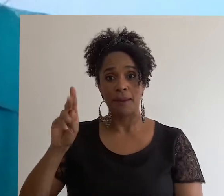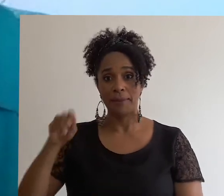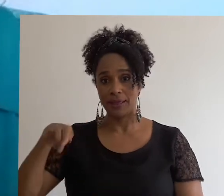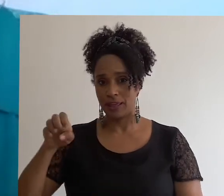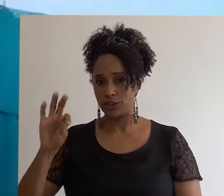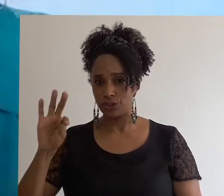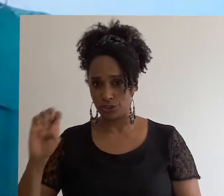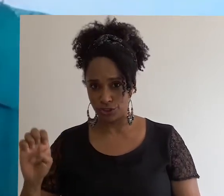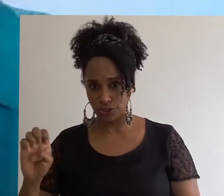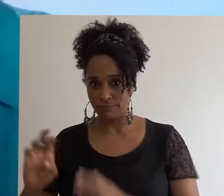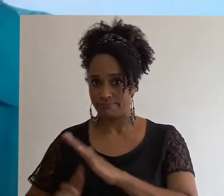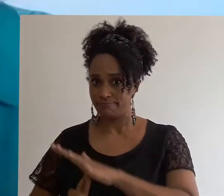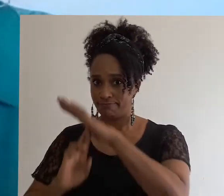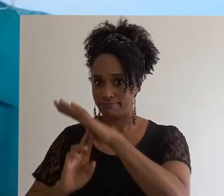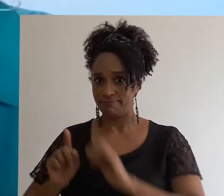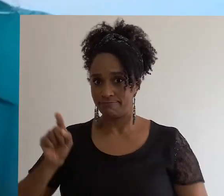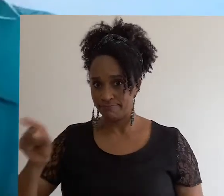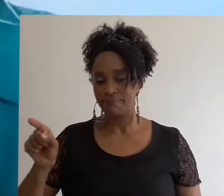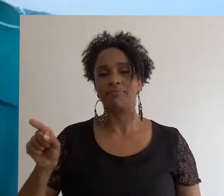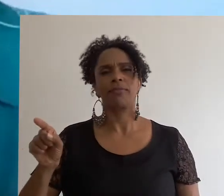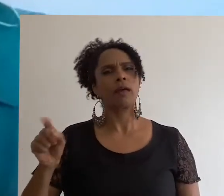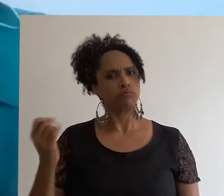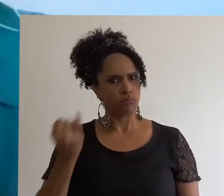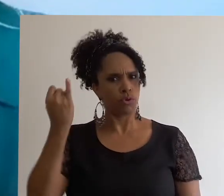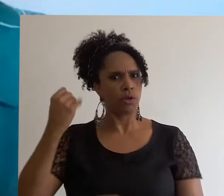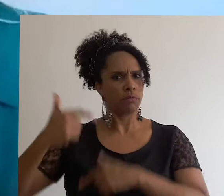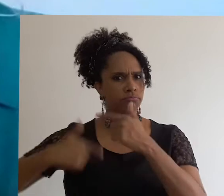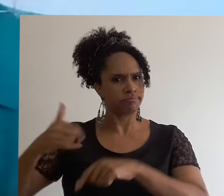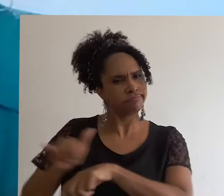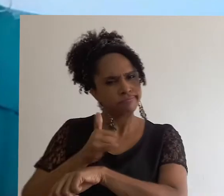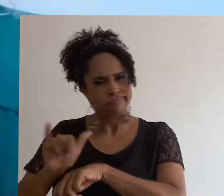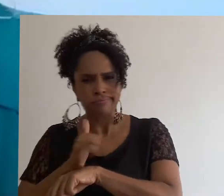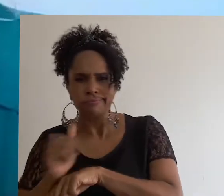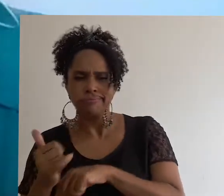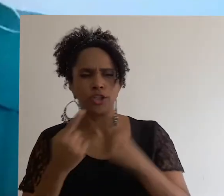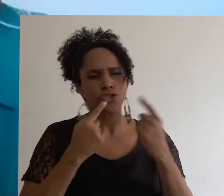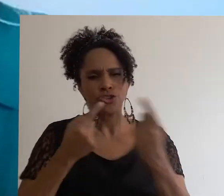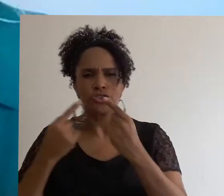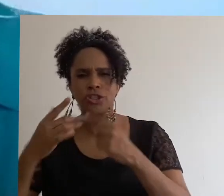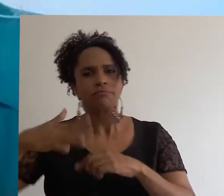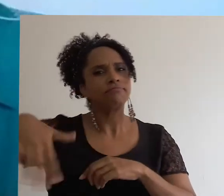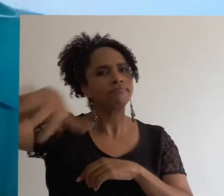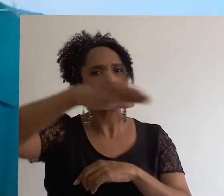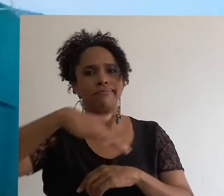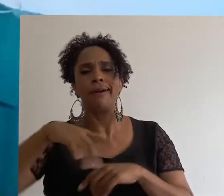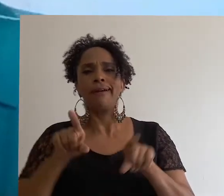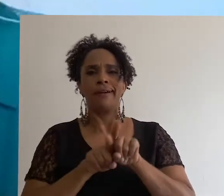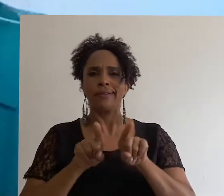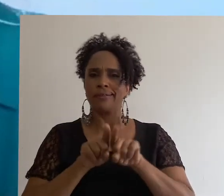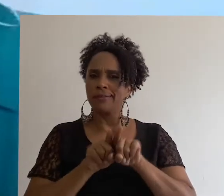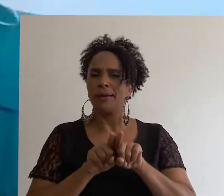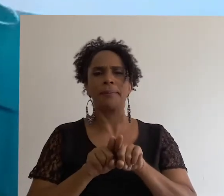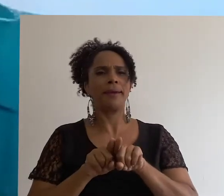reitoria, lembrando que o gabinete tem uma função importantíssima, estratégica, de dialogar com a sociedade, com os